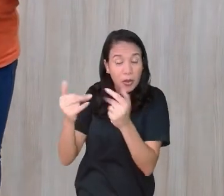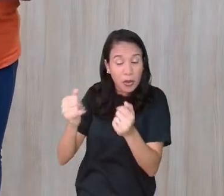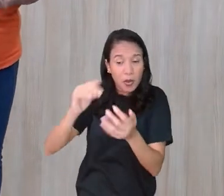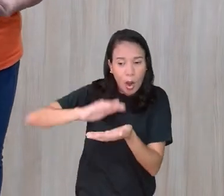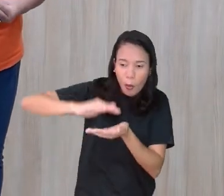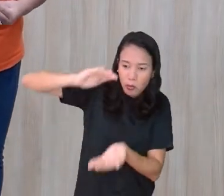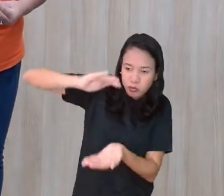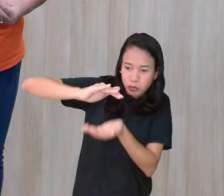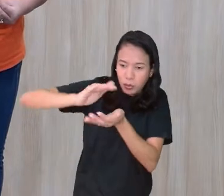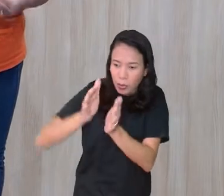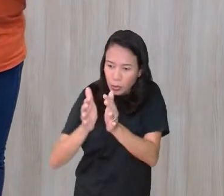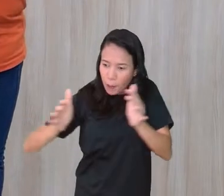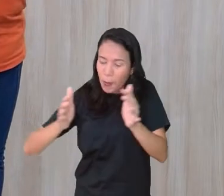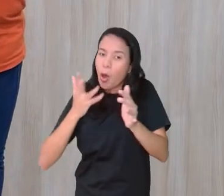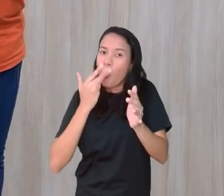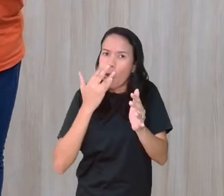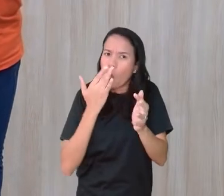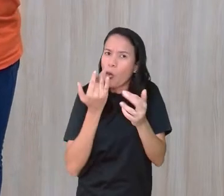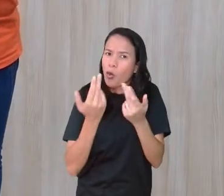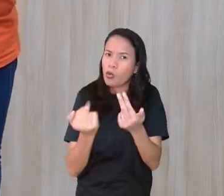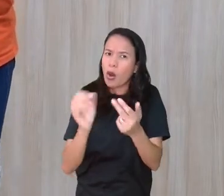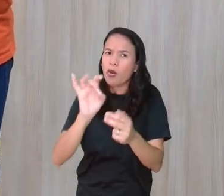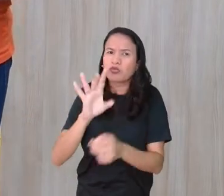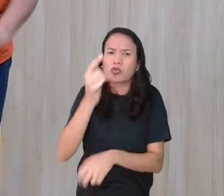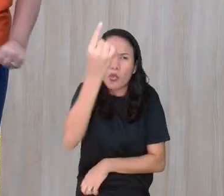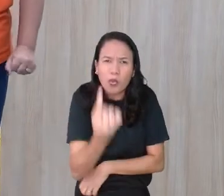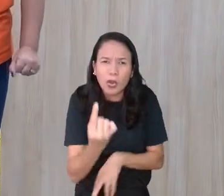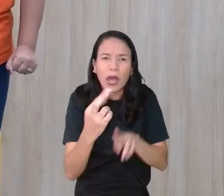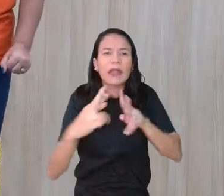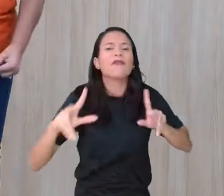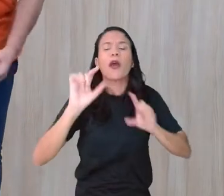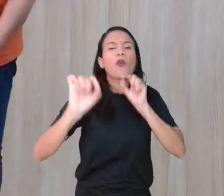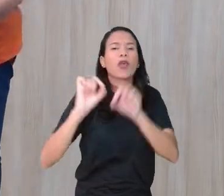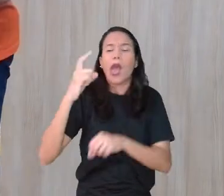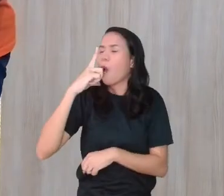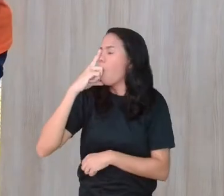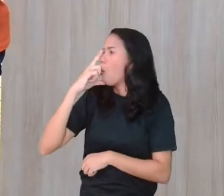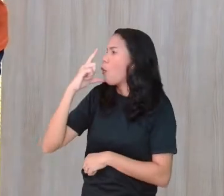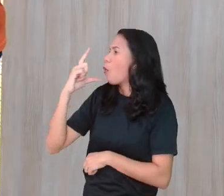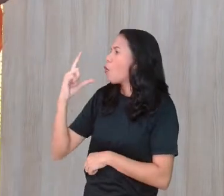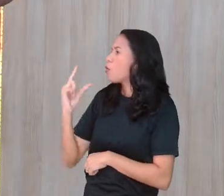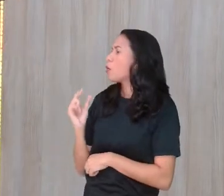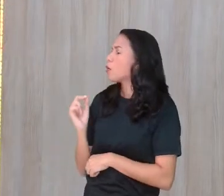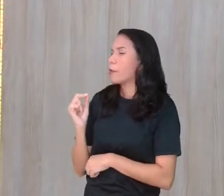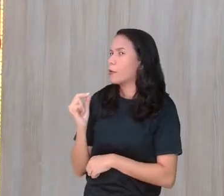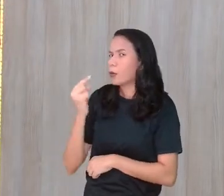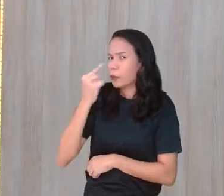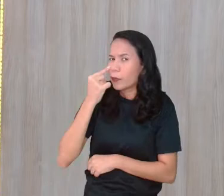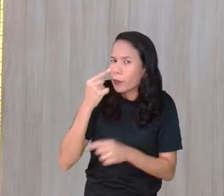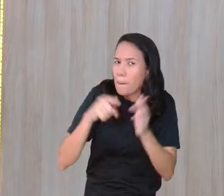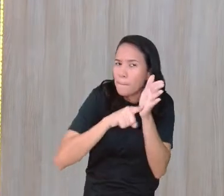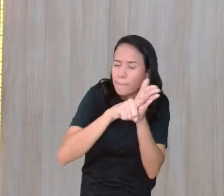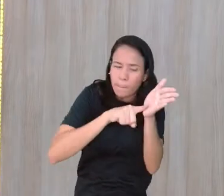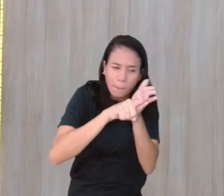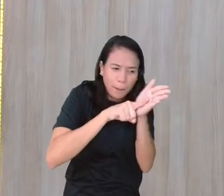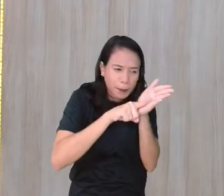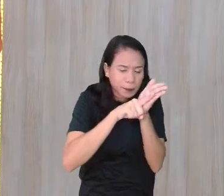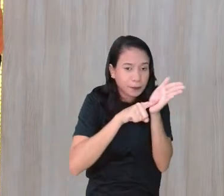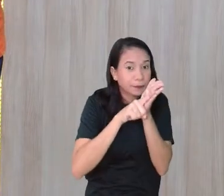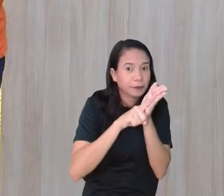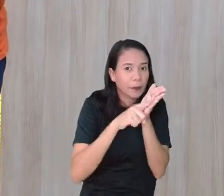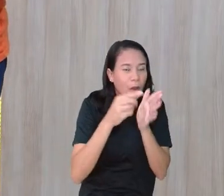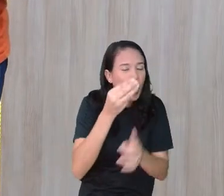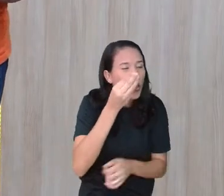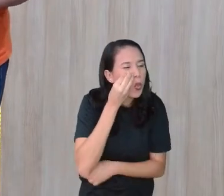mesmos tipos e cores de pena, apenas o que diferenciava era o bico. E ele foi investigar, e ele foi pesquisar, e ele